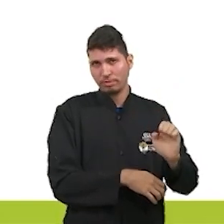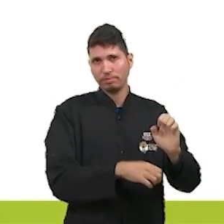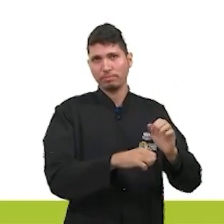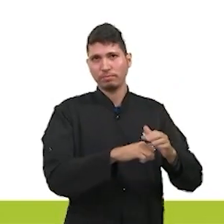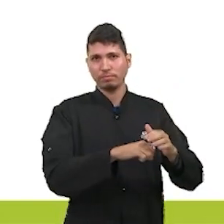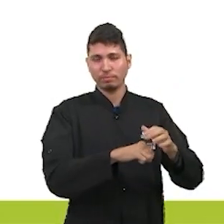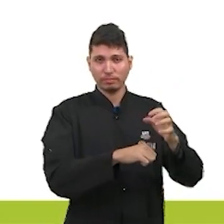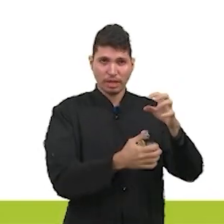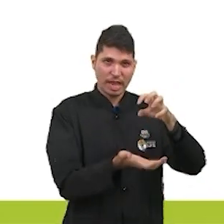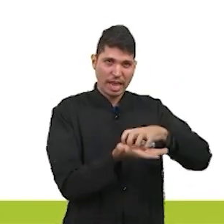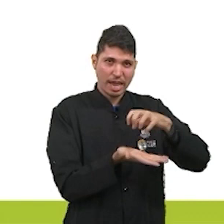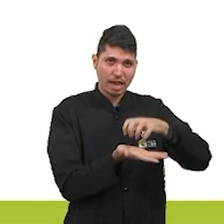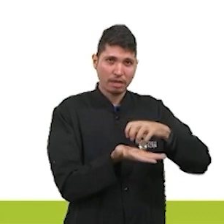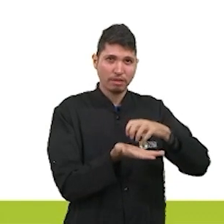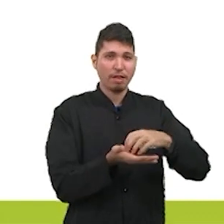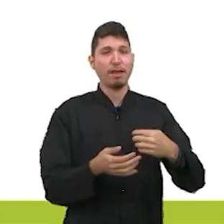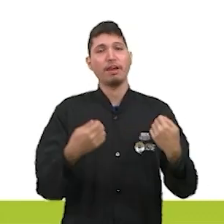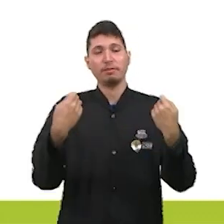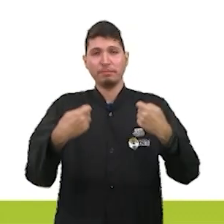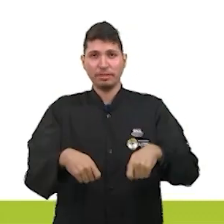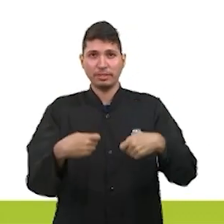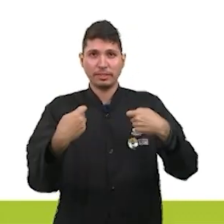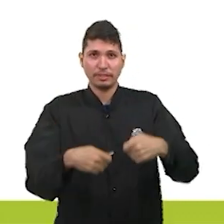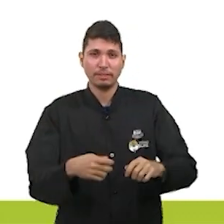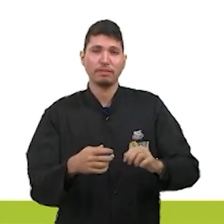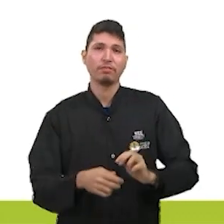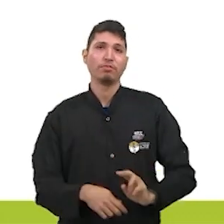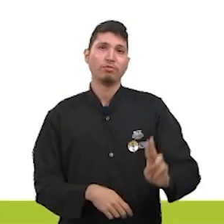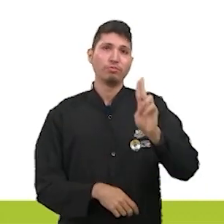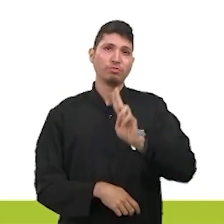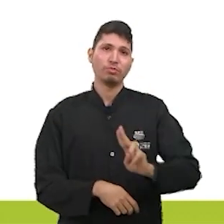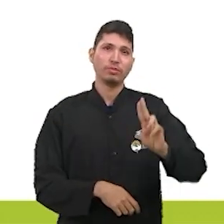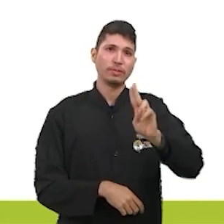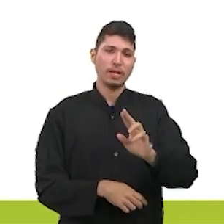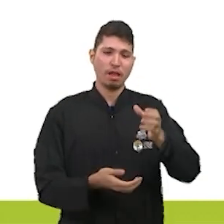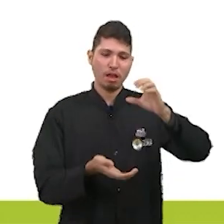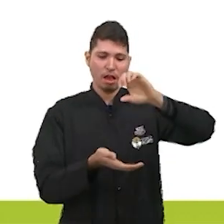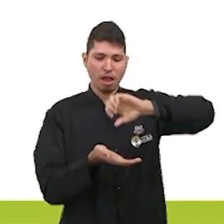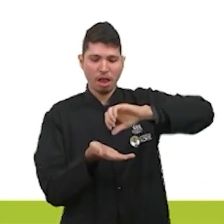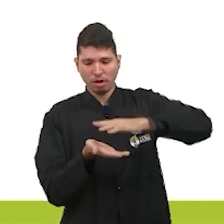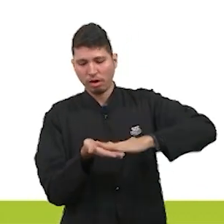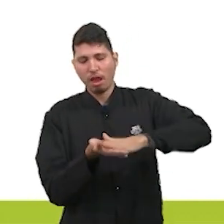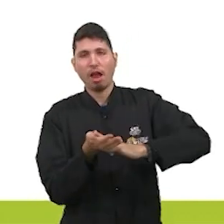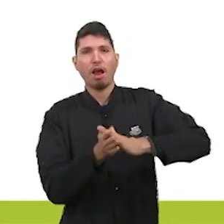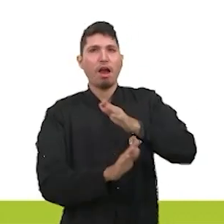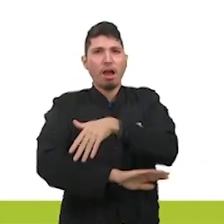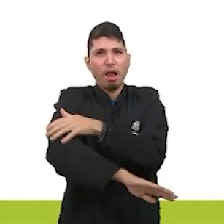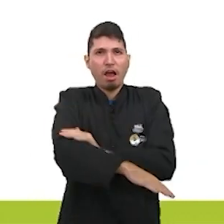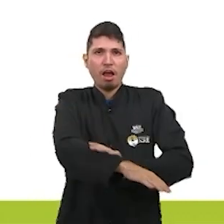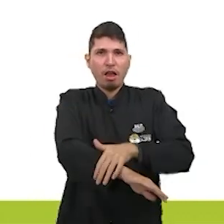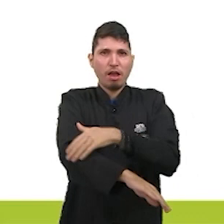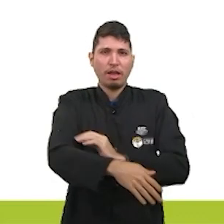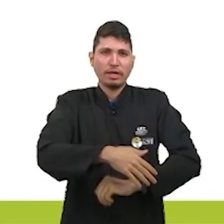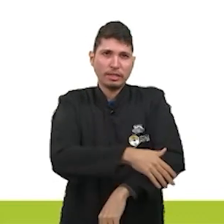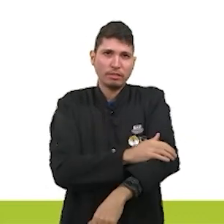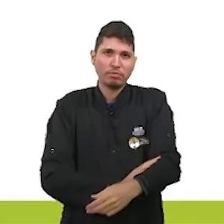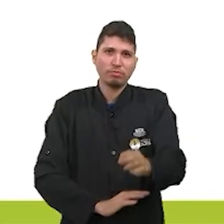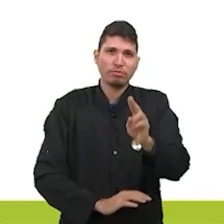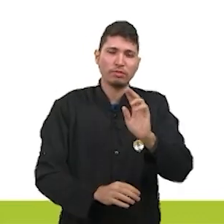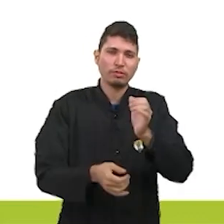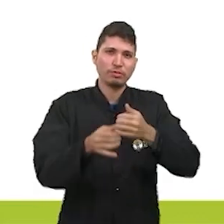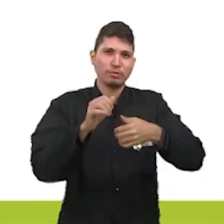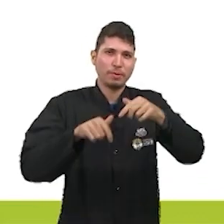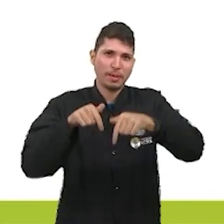possível utilizar hidratantes, umectantes, feitos geralmente à base de glicerina